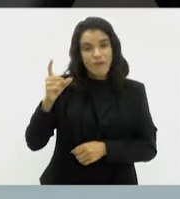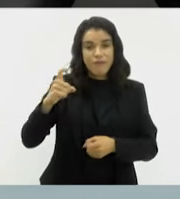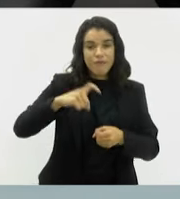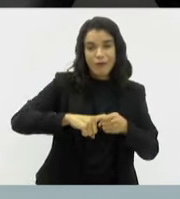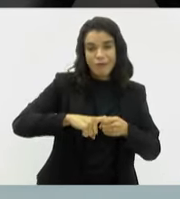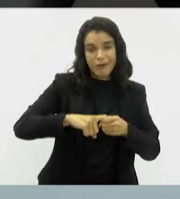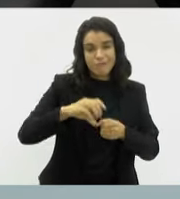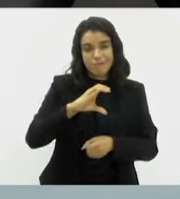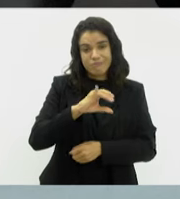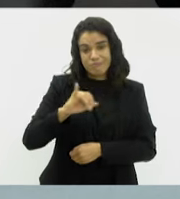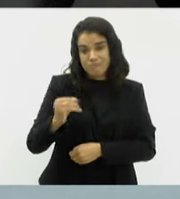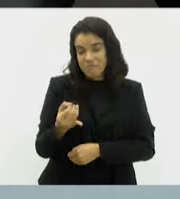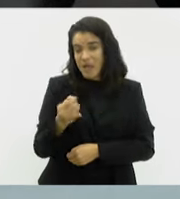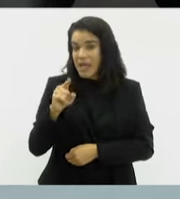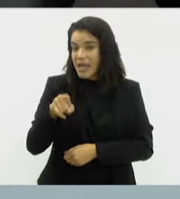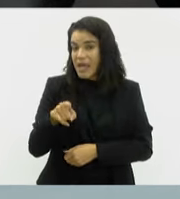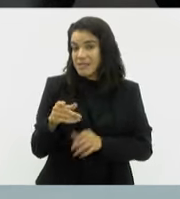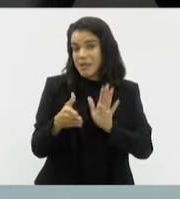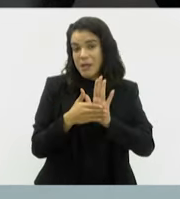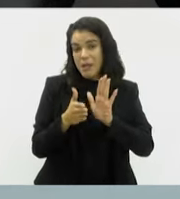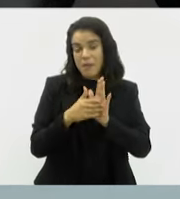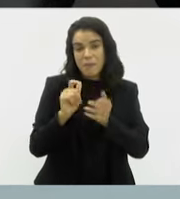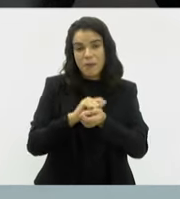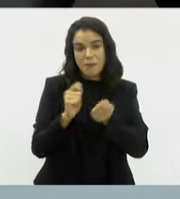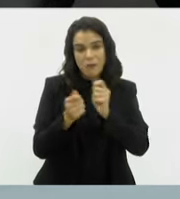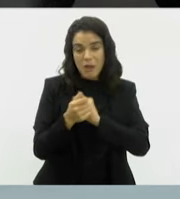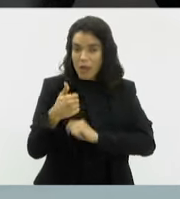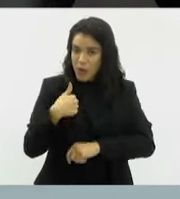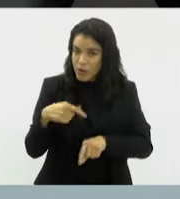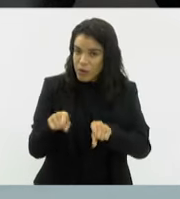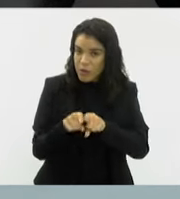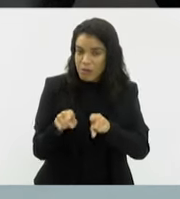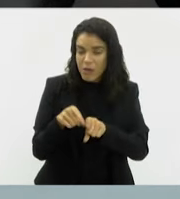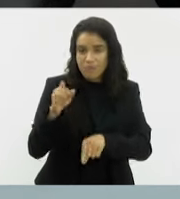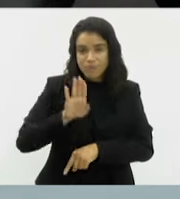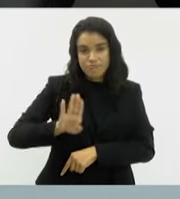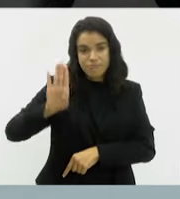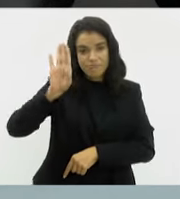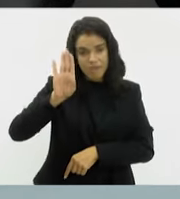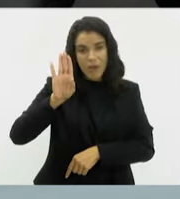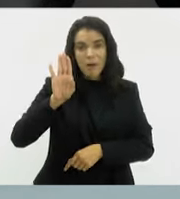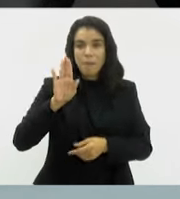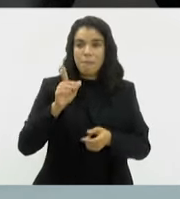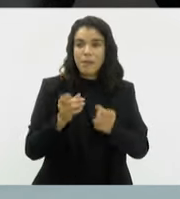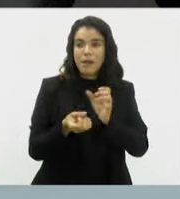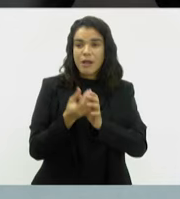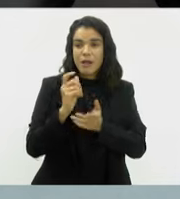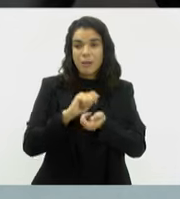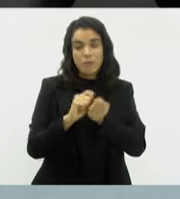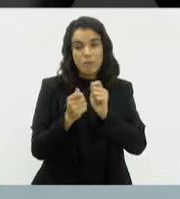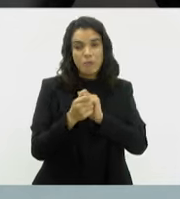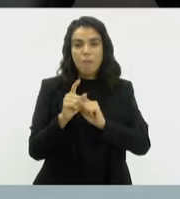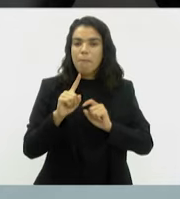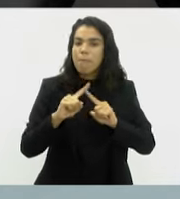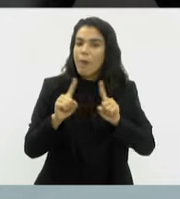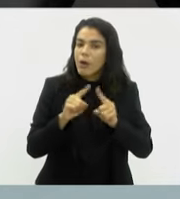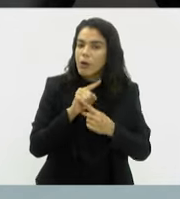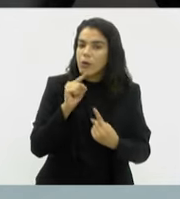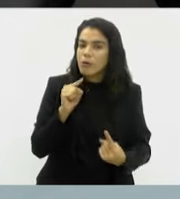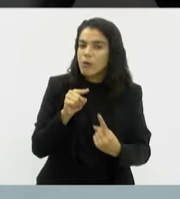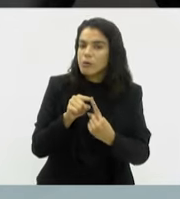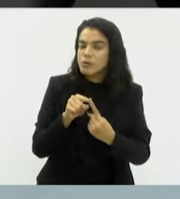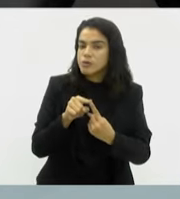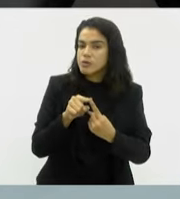final. Essa era a modulação. E eu me proponho, inclusive, a emendar para fazer isso. Mas no sentido